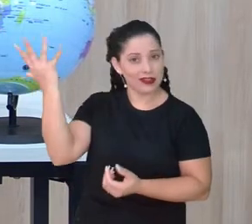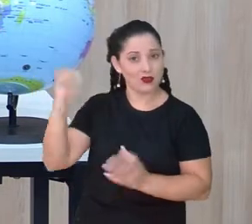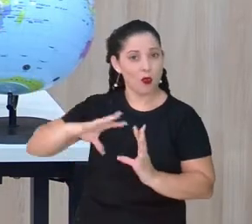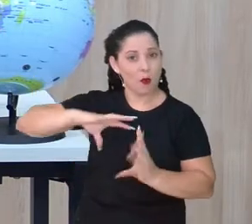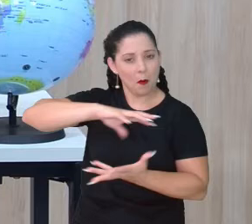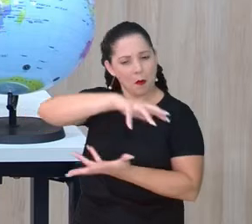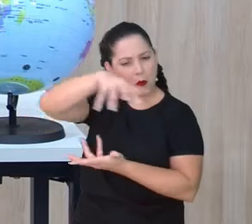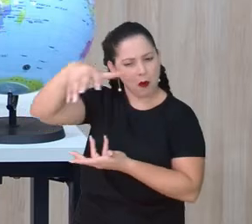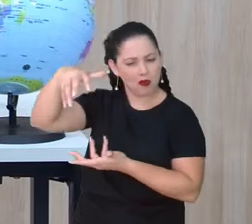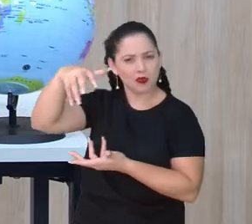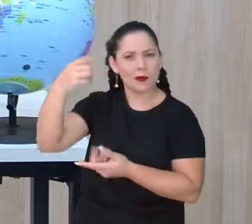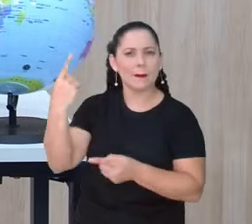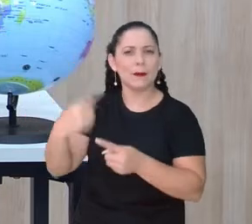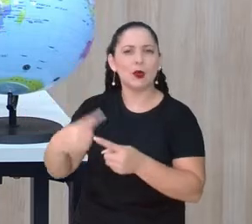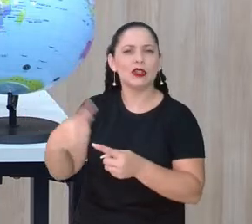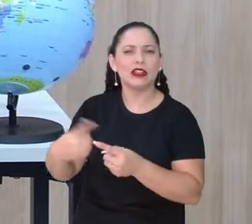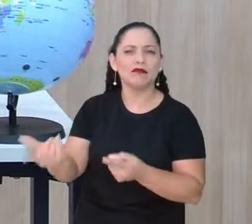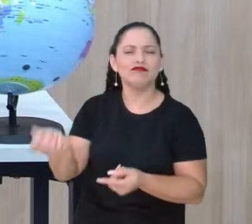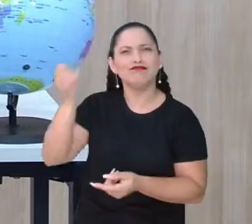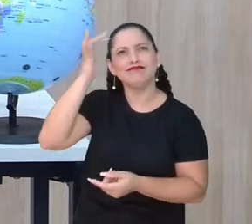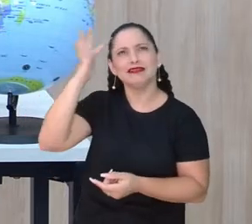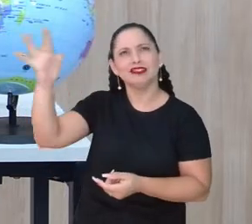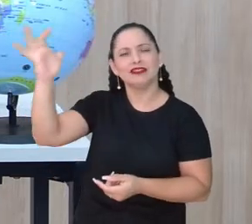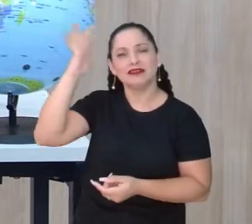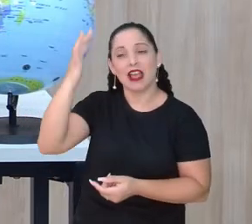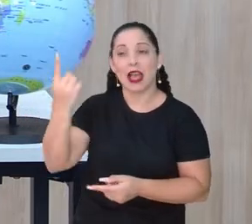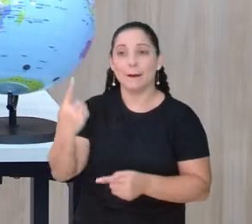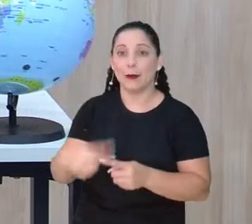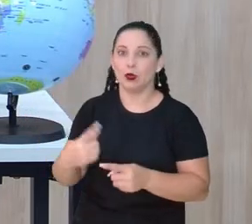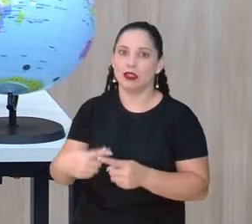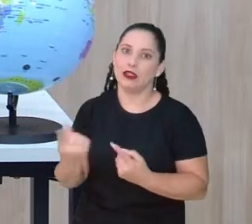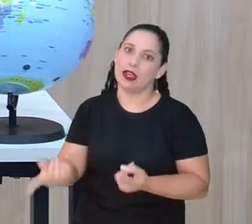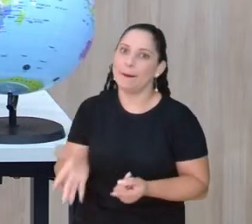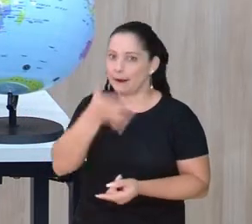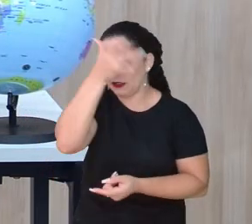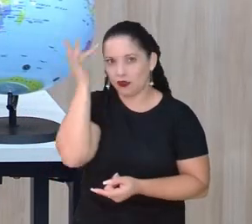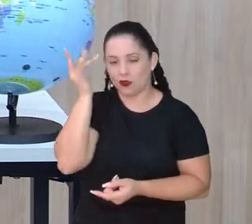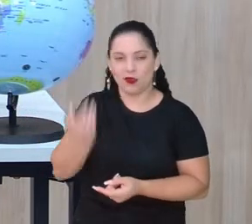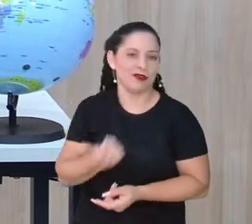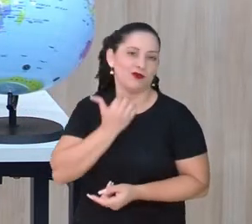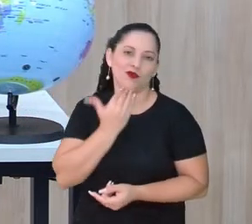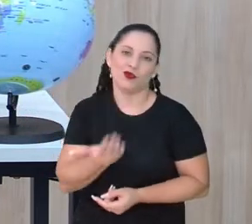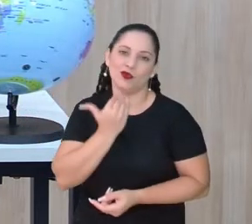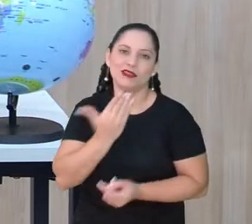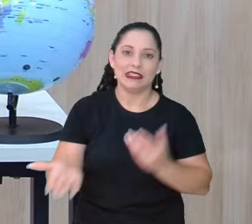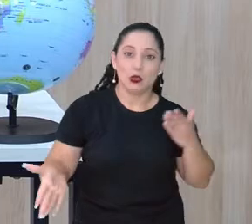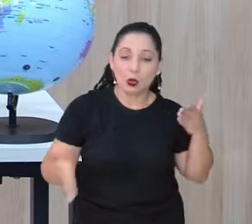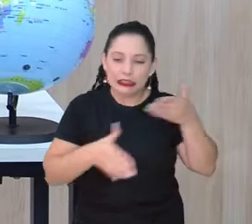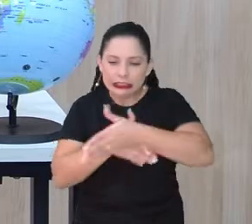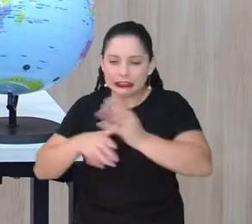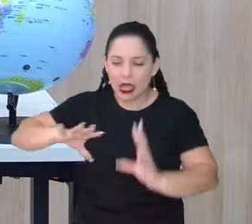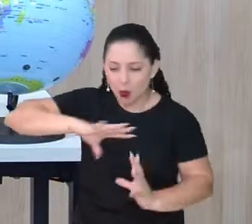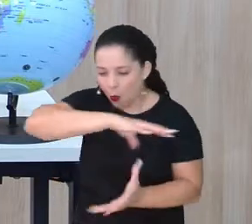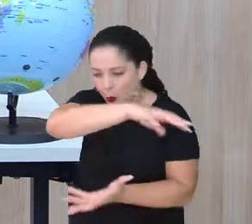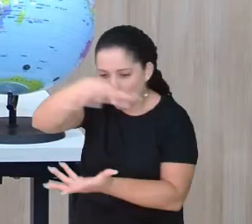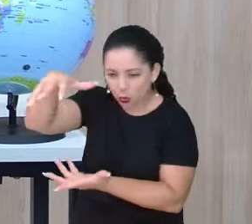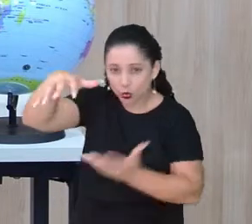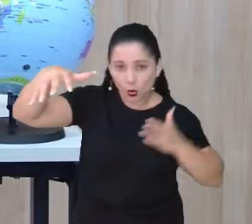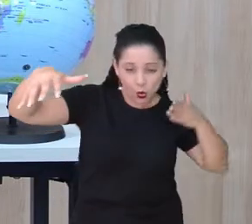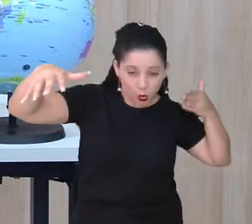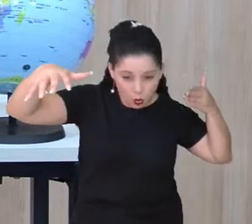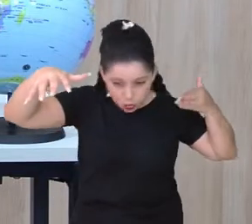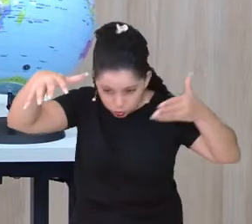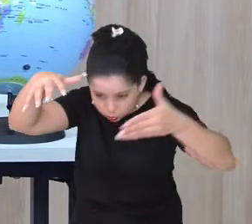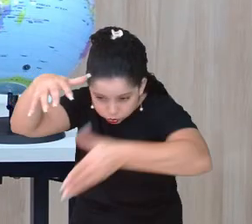por que a senhora está dizendo que imagina? Porque o homem não conseguiu chegar a, vamos dizer assim, a tamanha